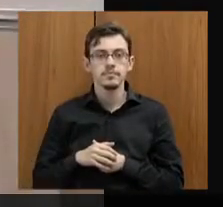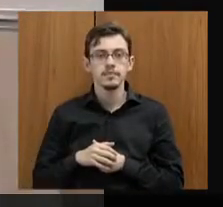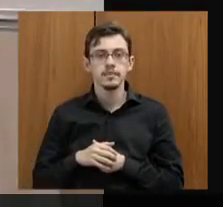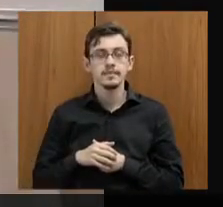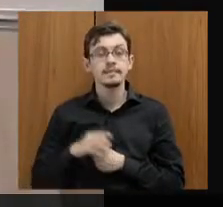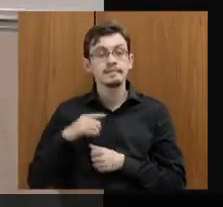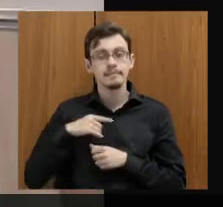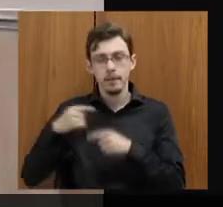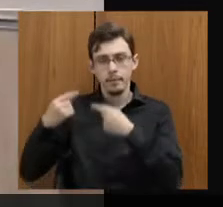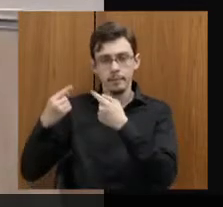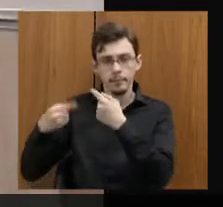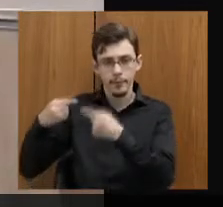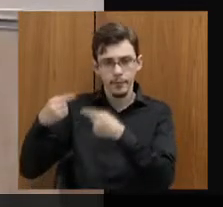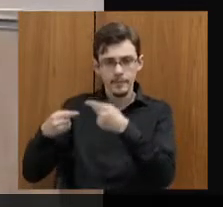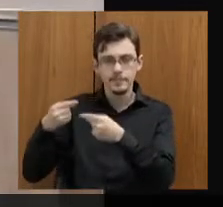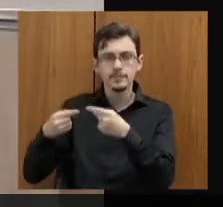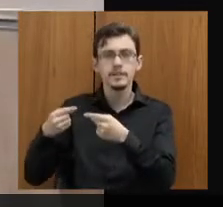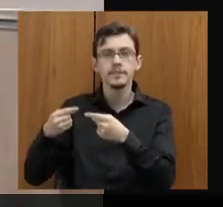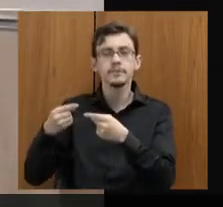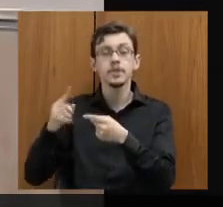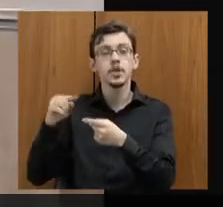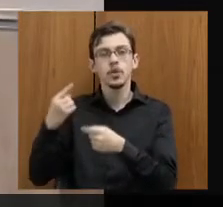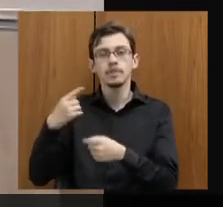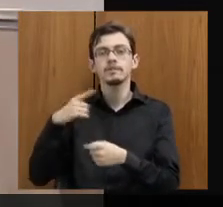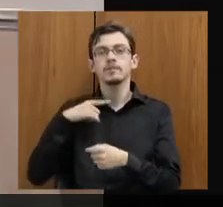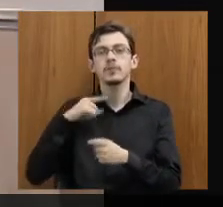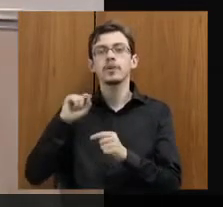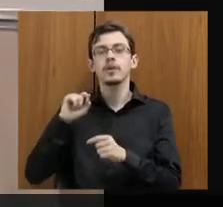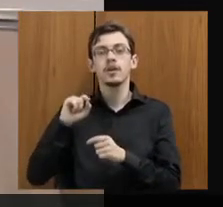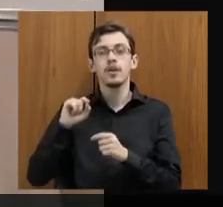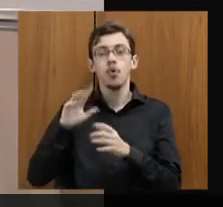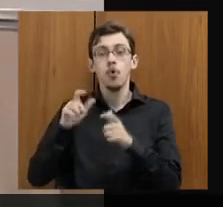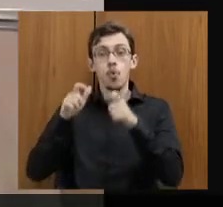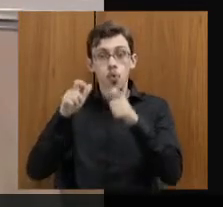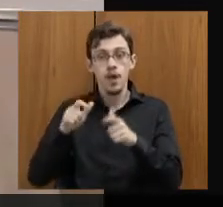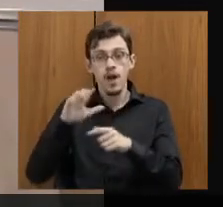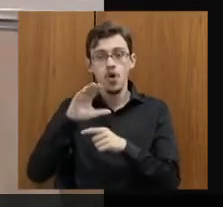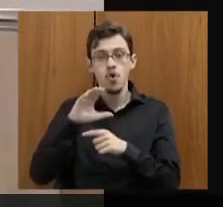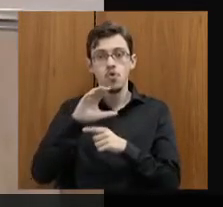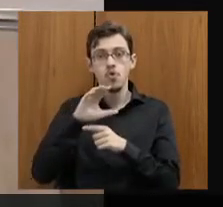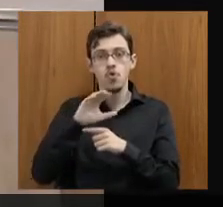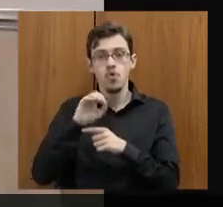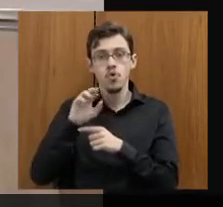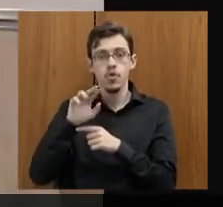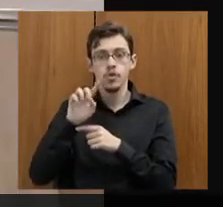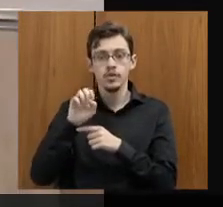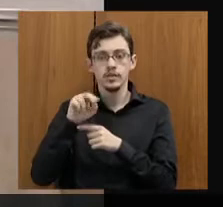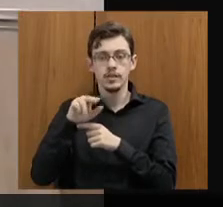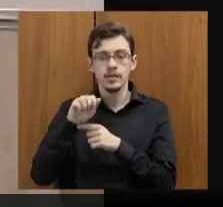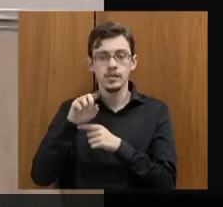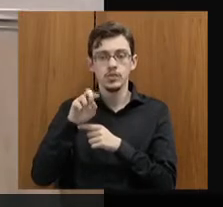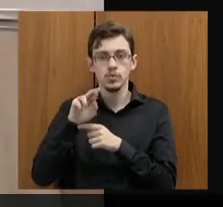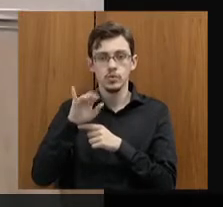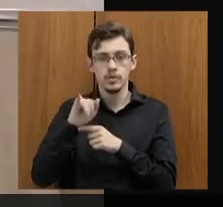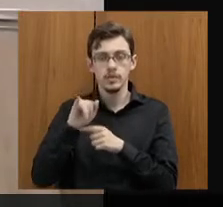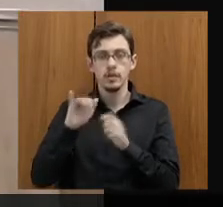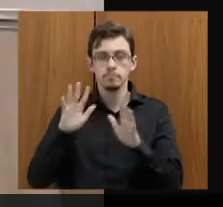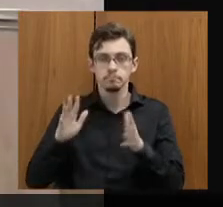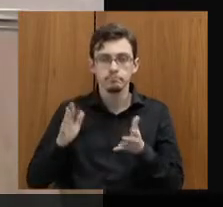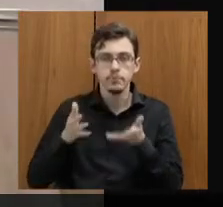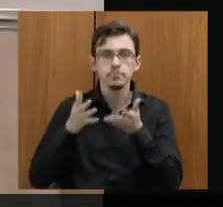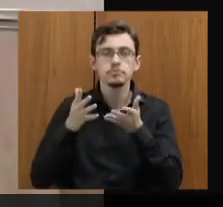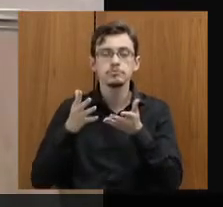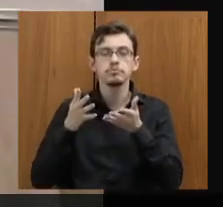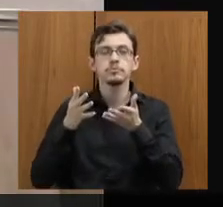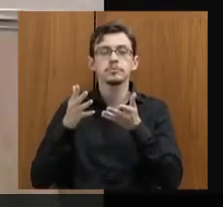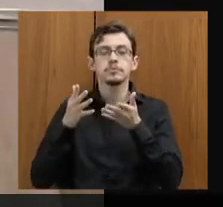da política né na política nós temos a coordena hoje a Coordenadoria Estadual de promoção da Igualdade racial e faz